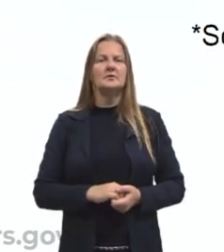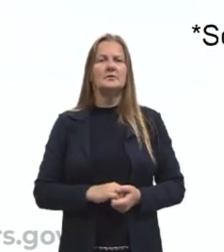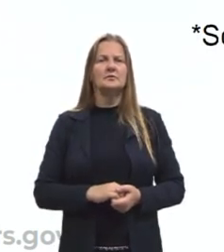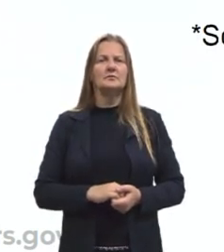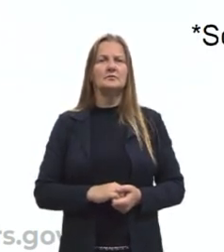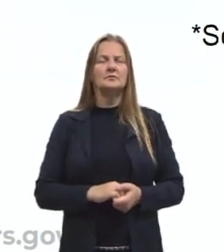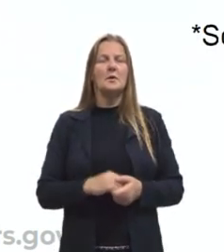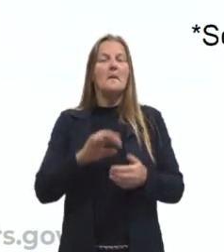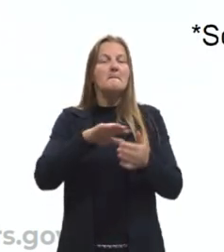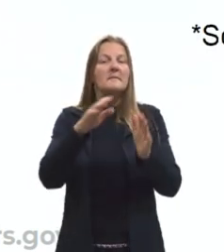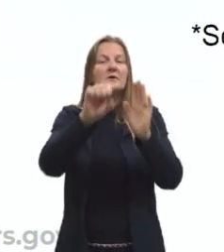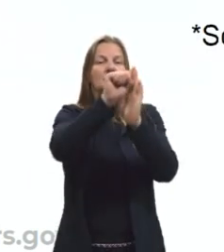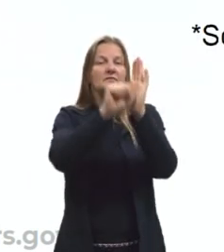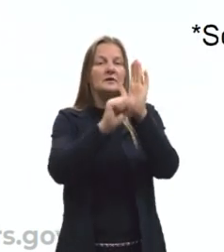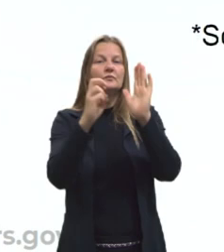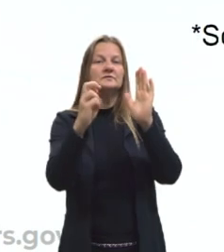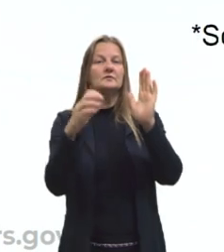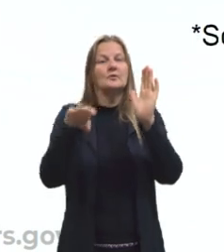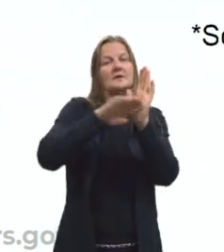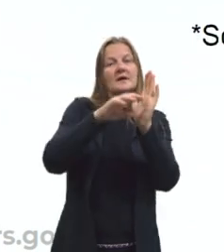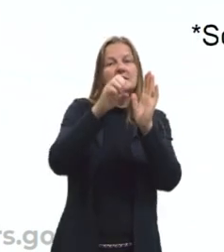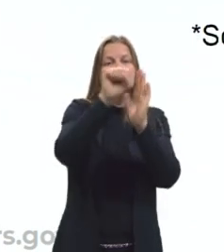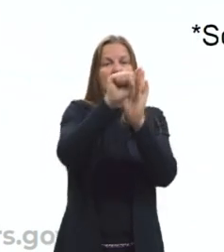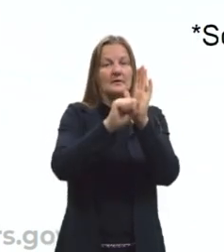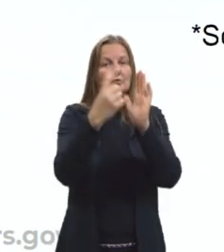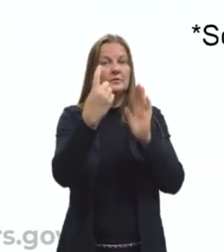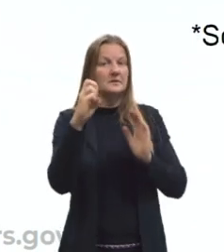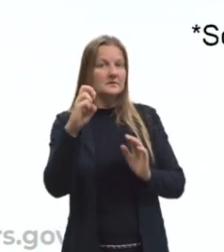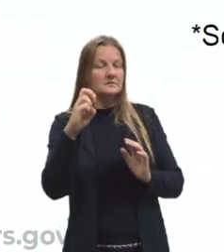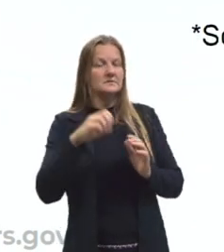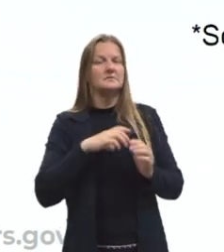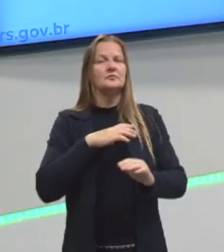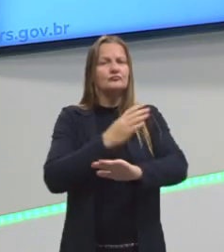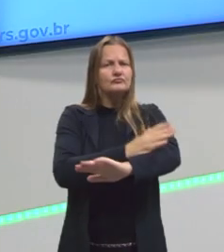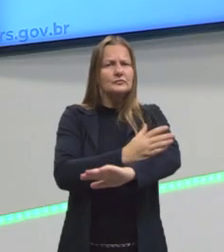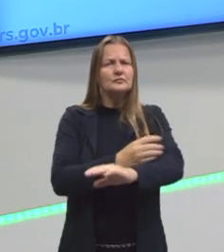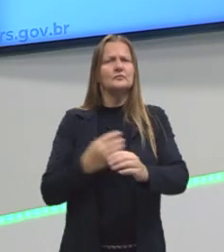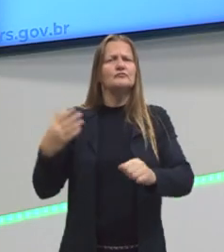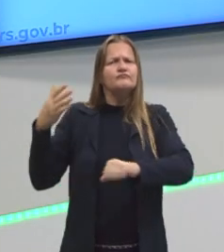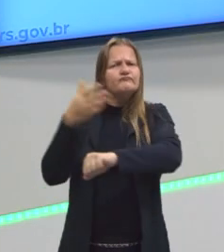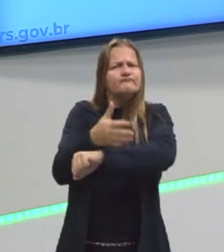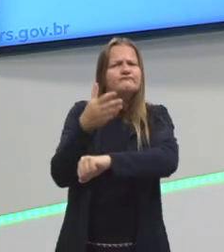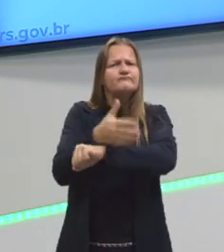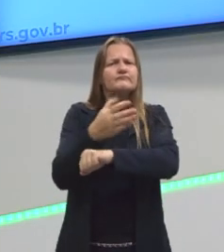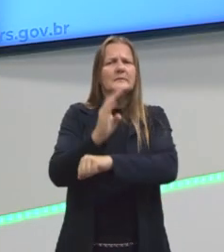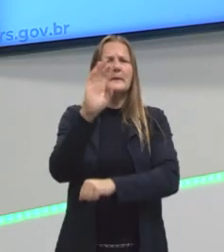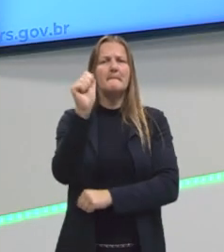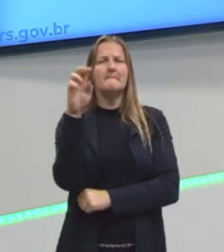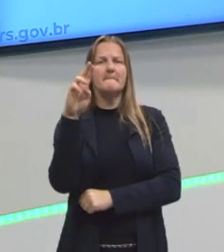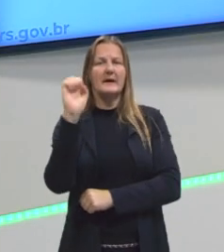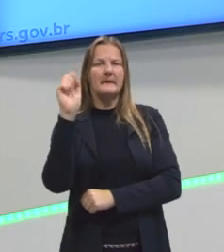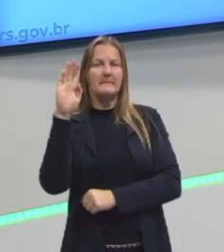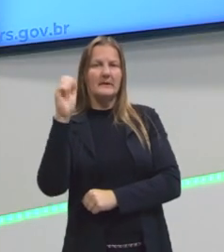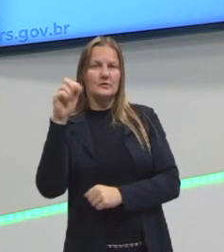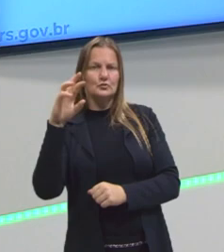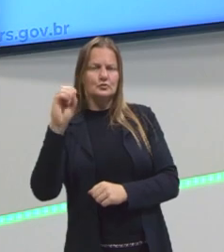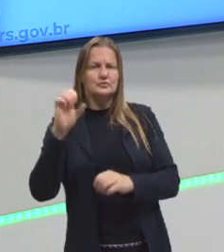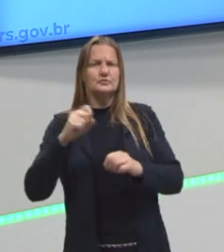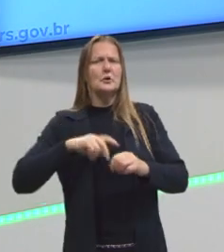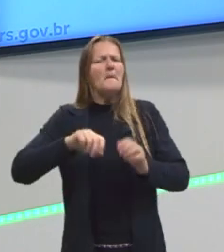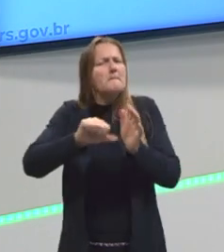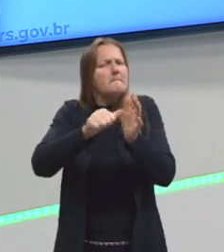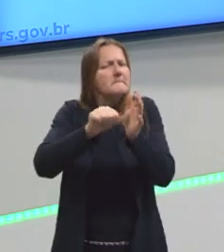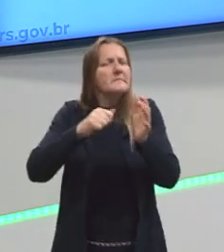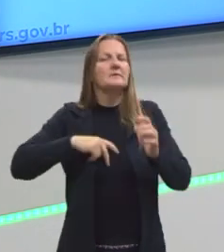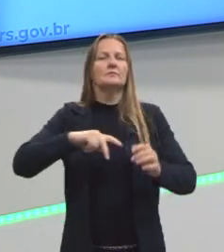corresponde do século 5 ao século 15 mais ou menos Então são essas invasões invasões bárbaras os primeiros